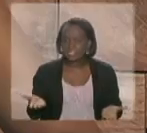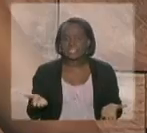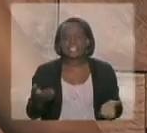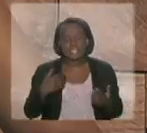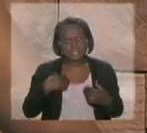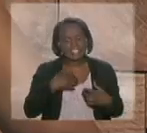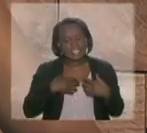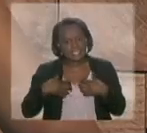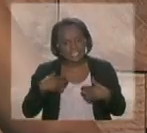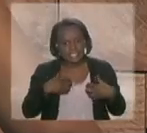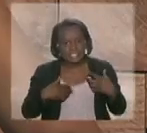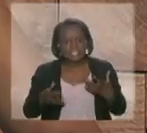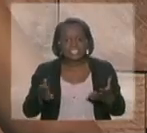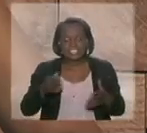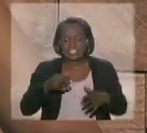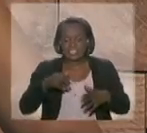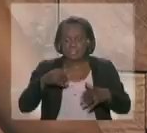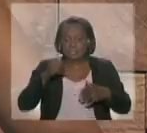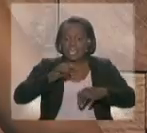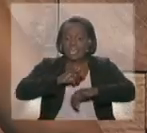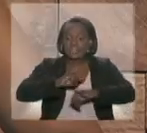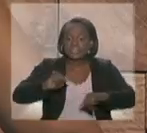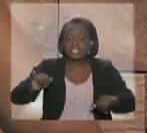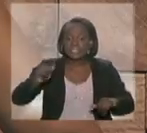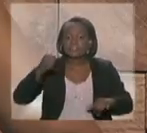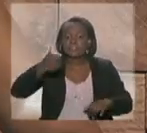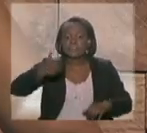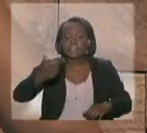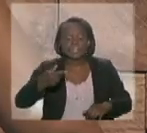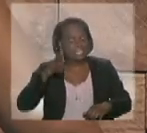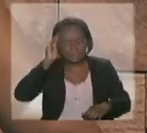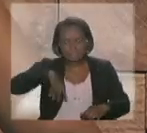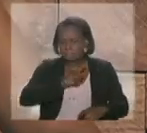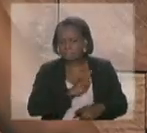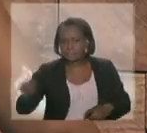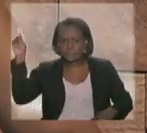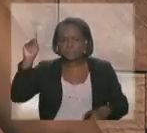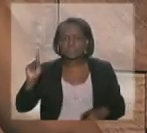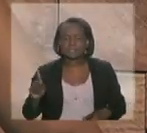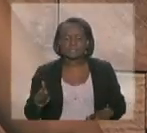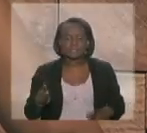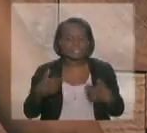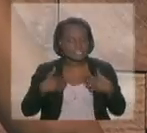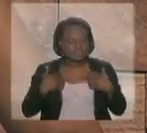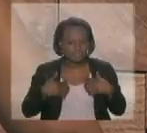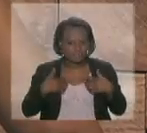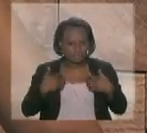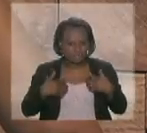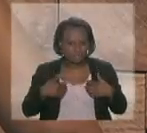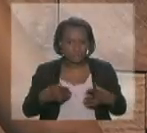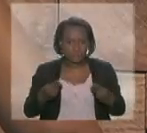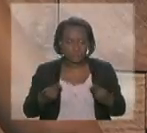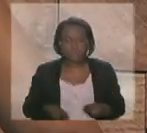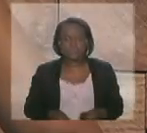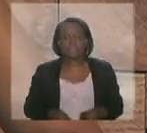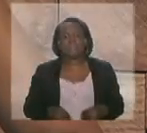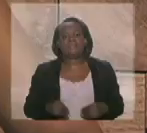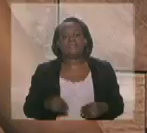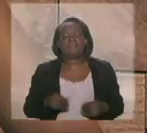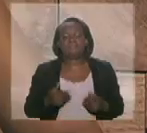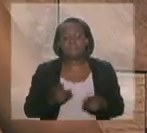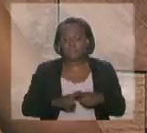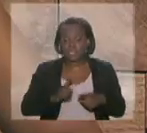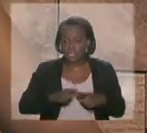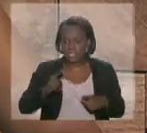é fiquei eu saí do palco antes mesmo de dar a premiação pras meninas muito enfurecida